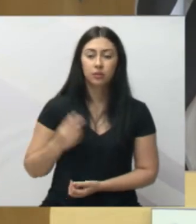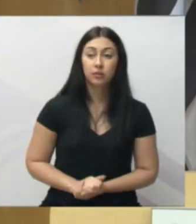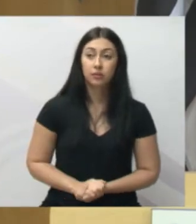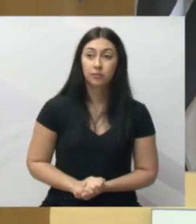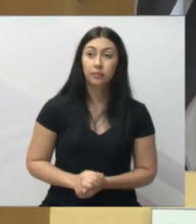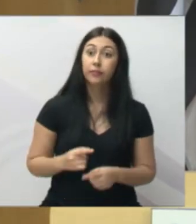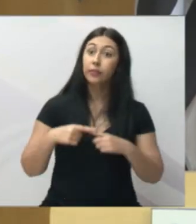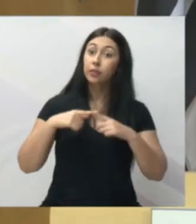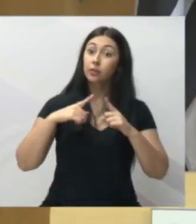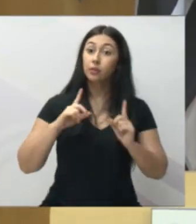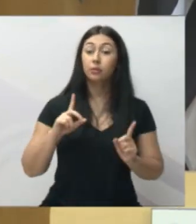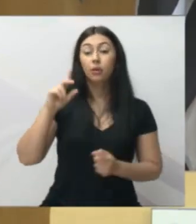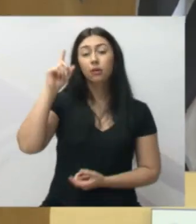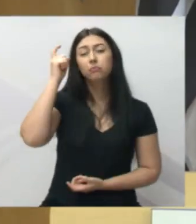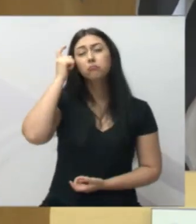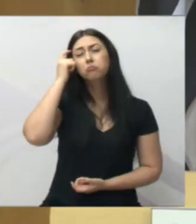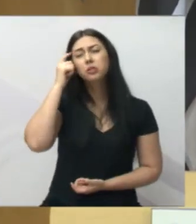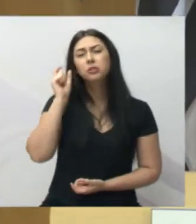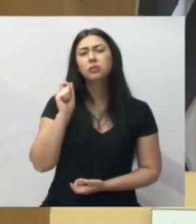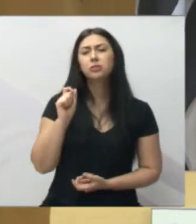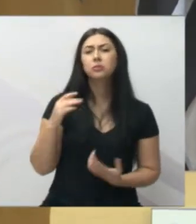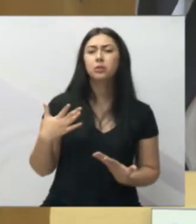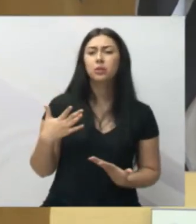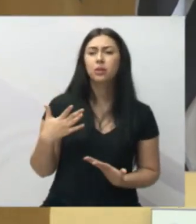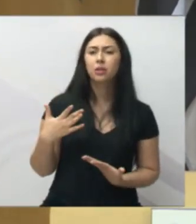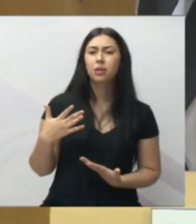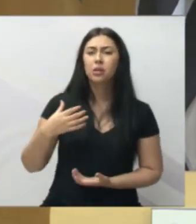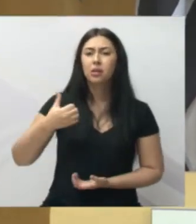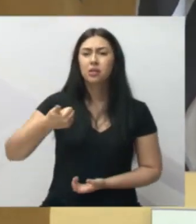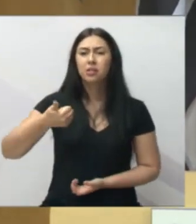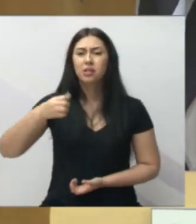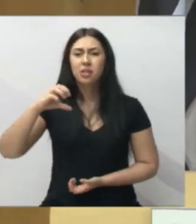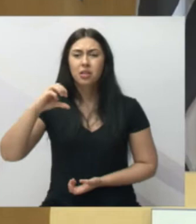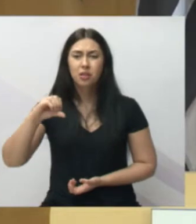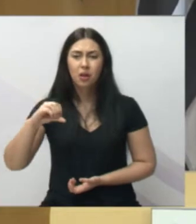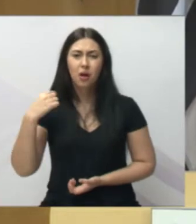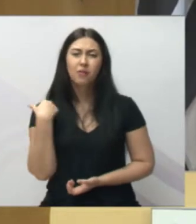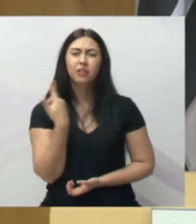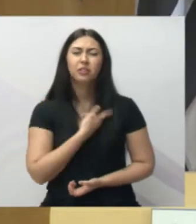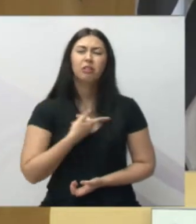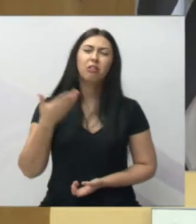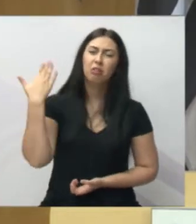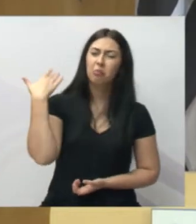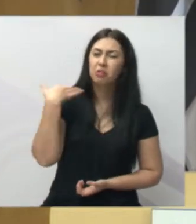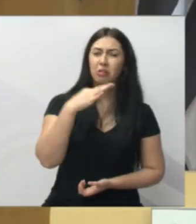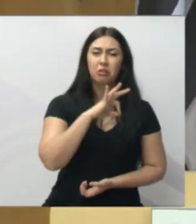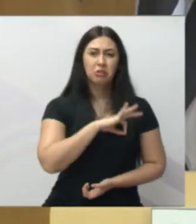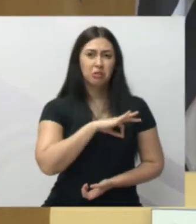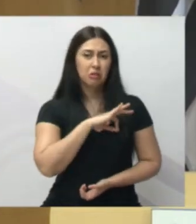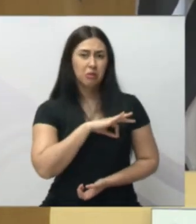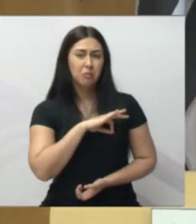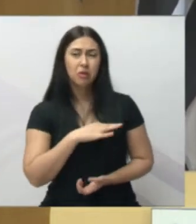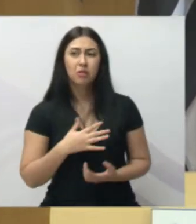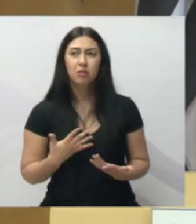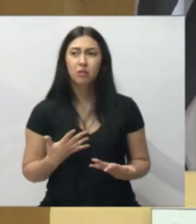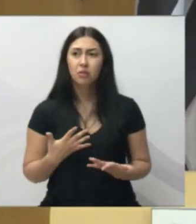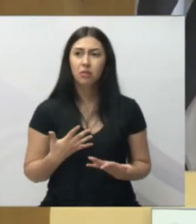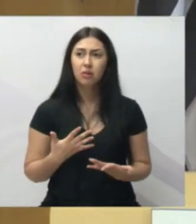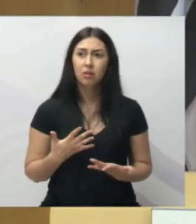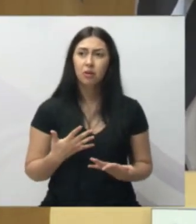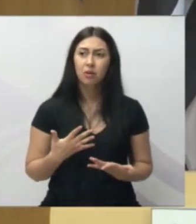Só que pensando os 19, o que nós ganhava, passou os 13